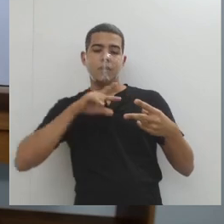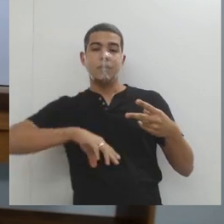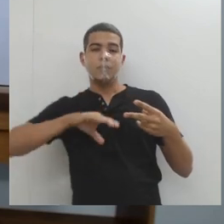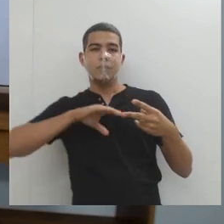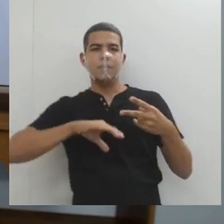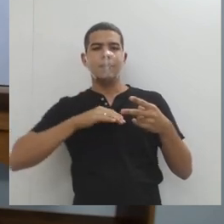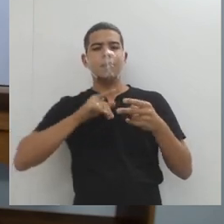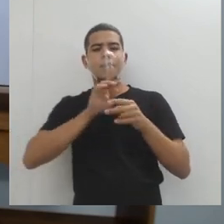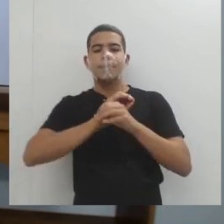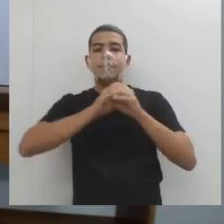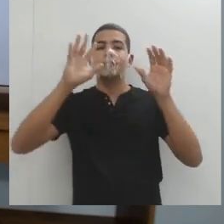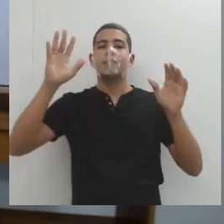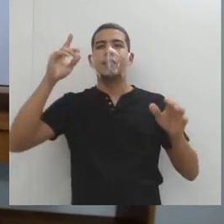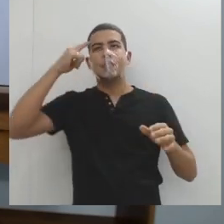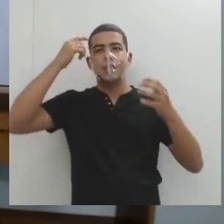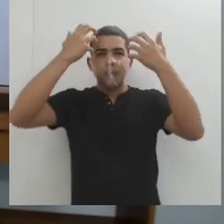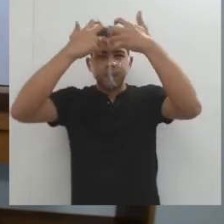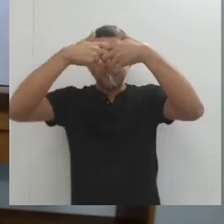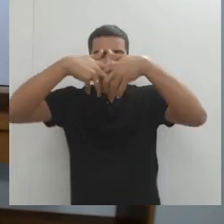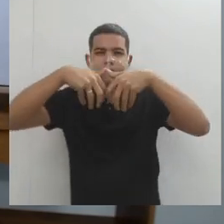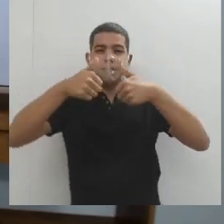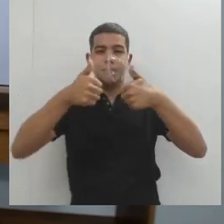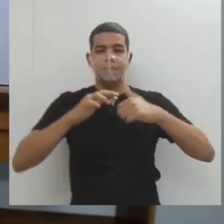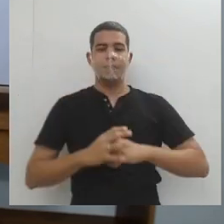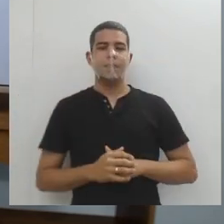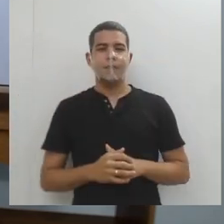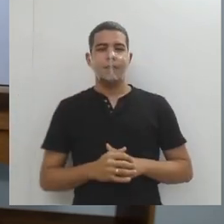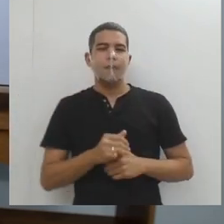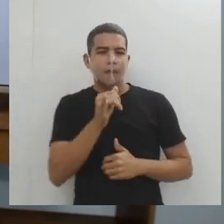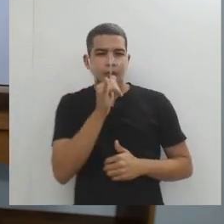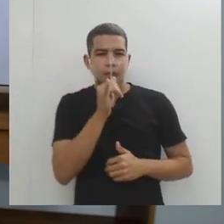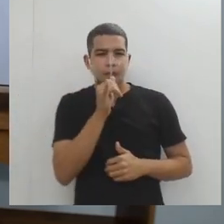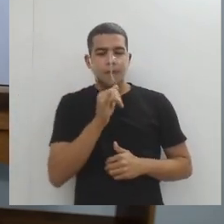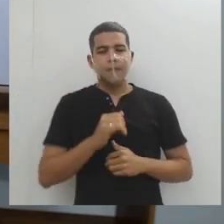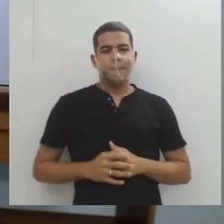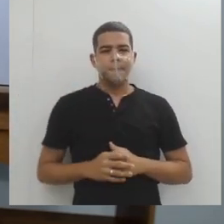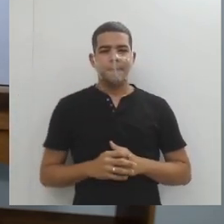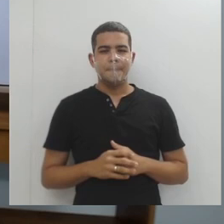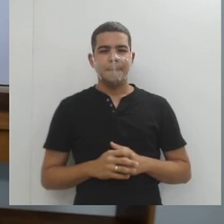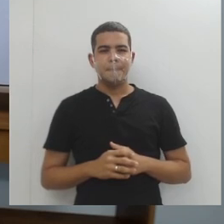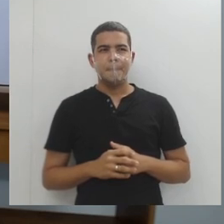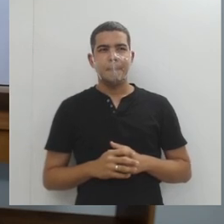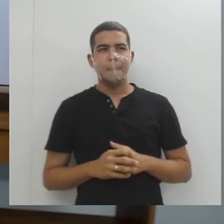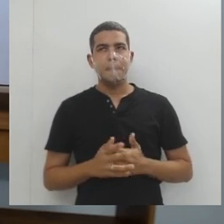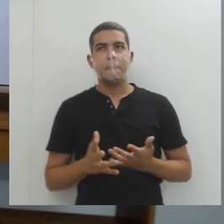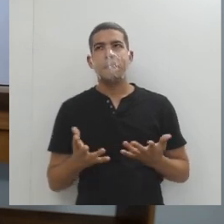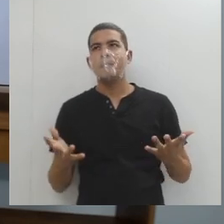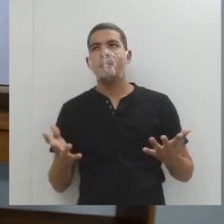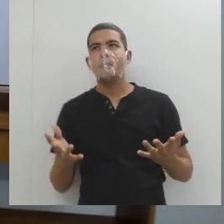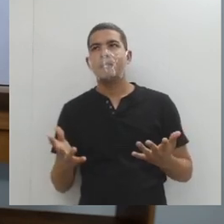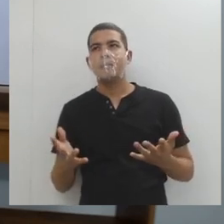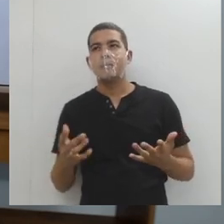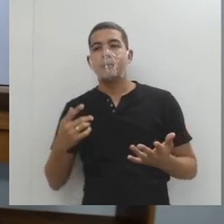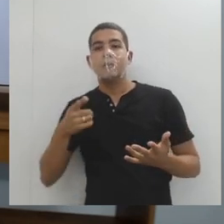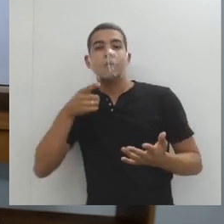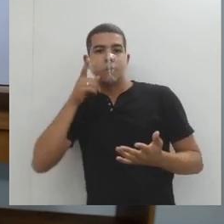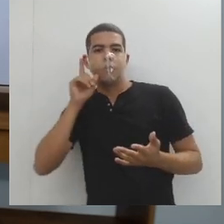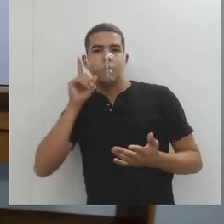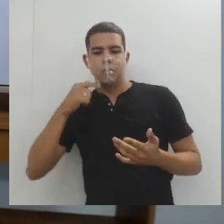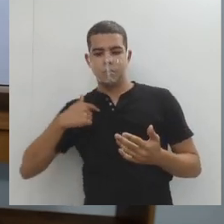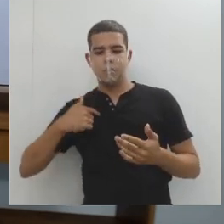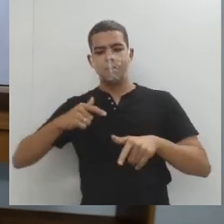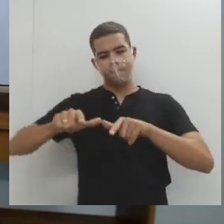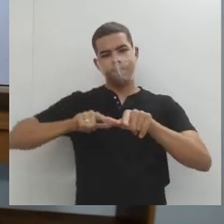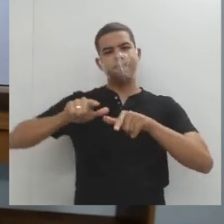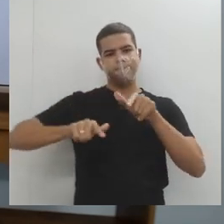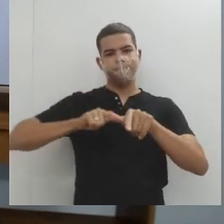claro, para que você possa organizar os seus pensamentos melhor. Eu posso dizer para vocês, gente, ontem eu trabalhei,